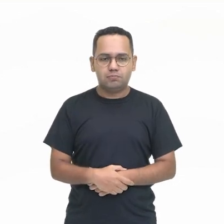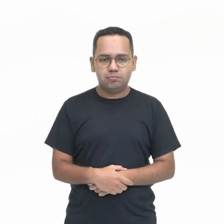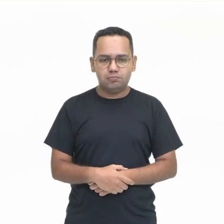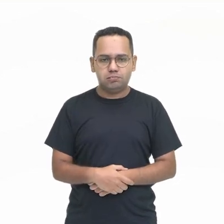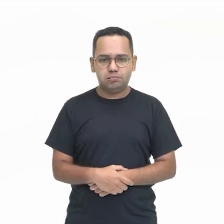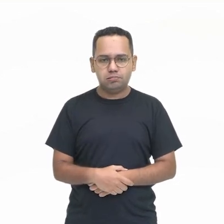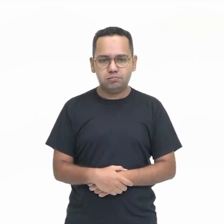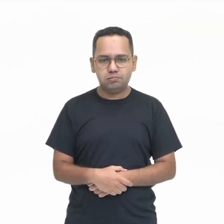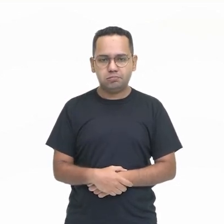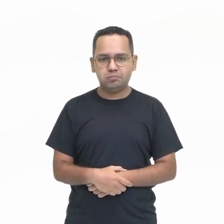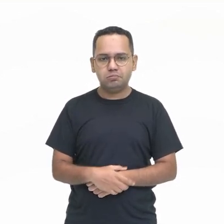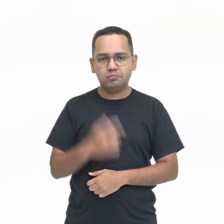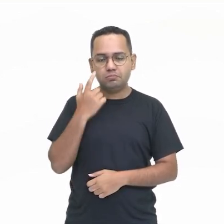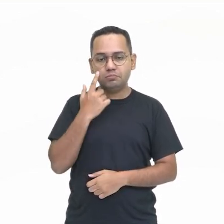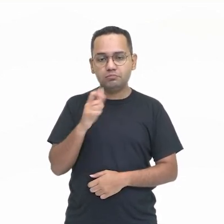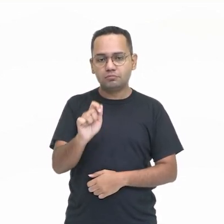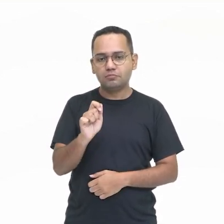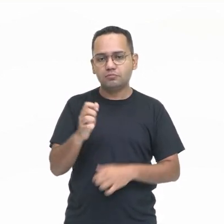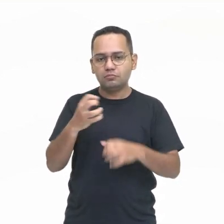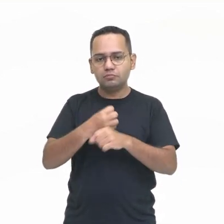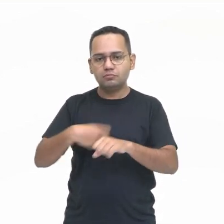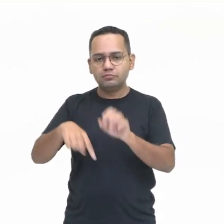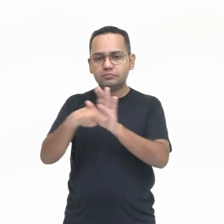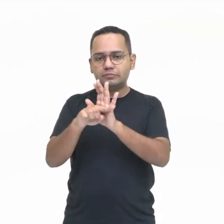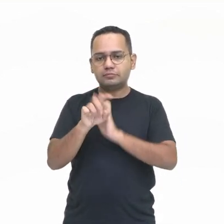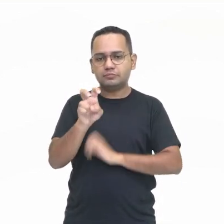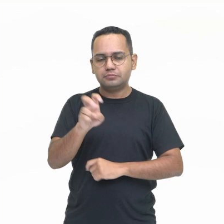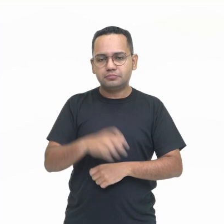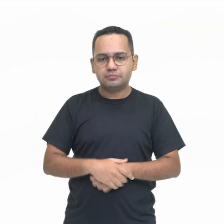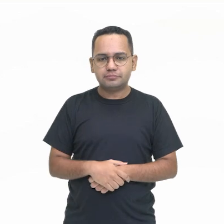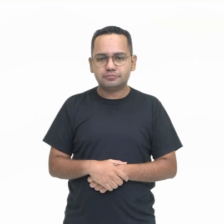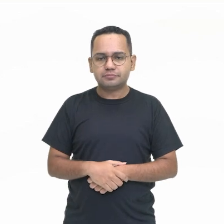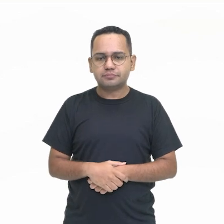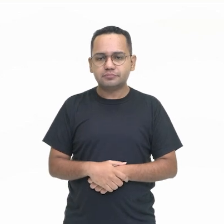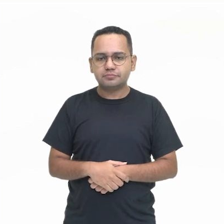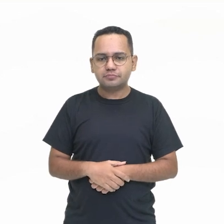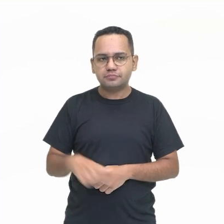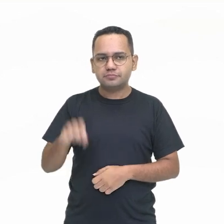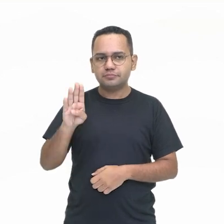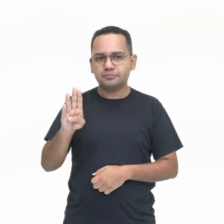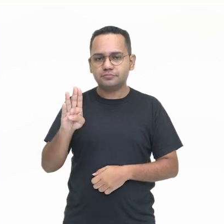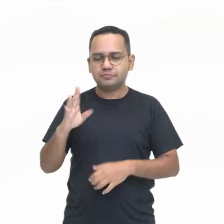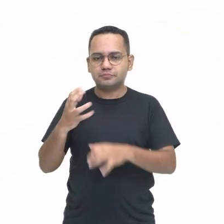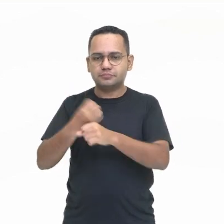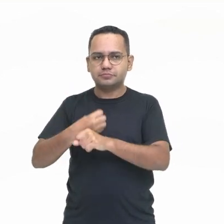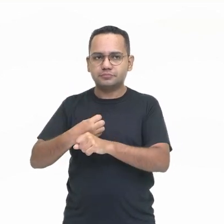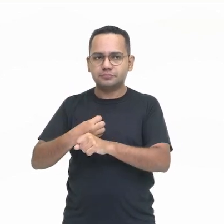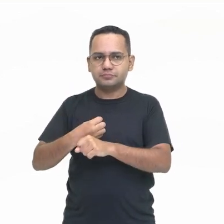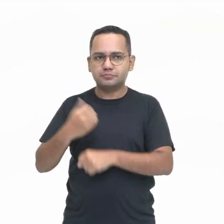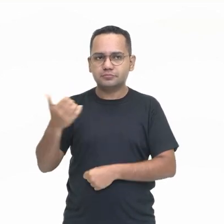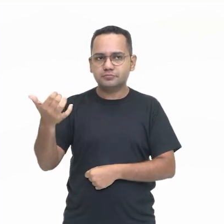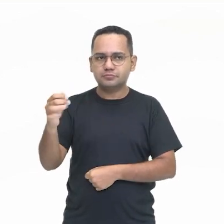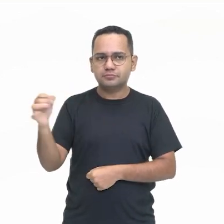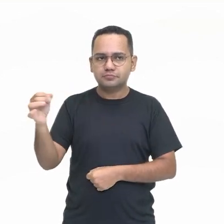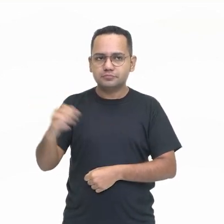tem a igual a menos 5, b igual a